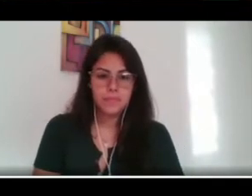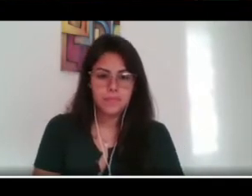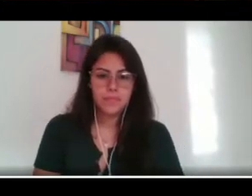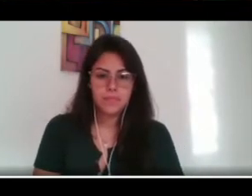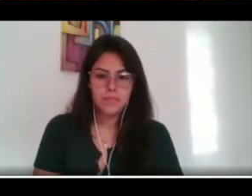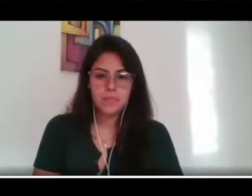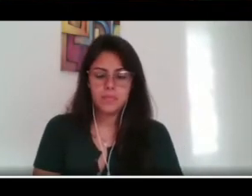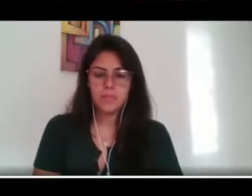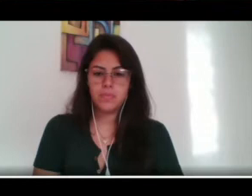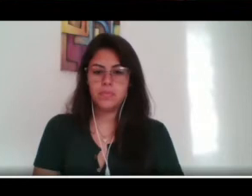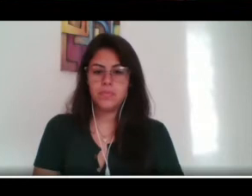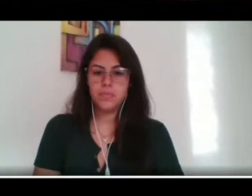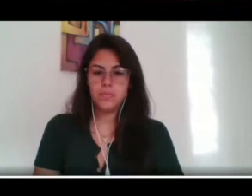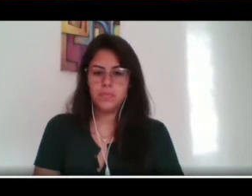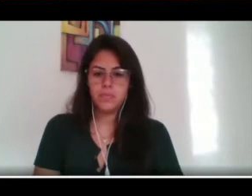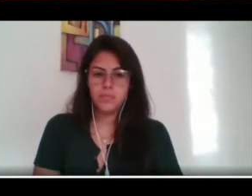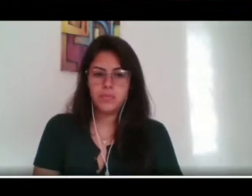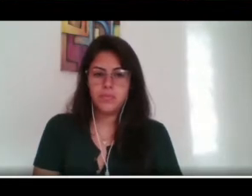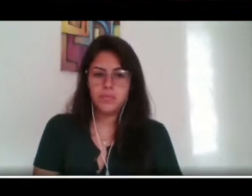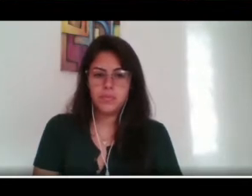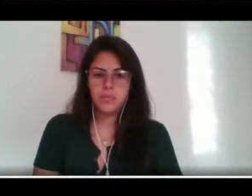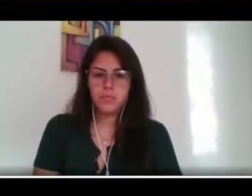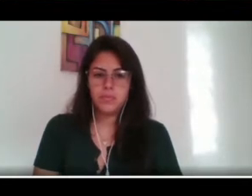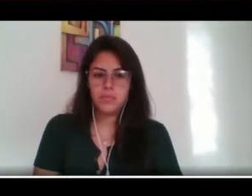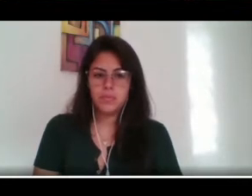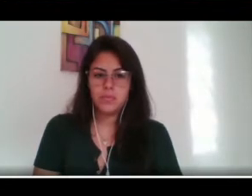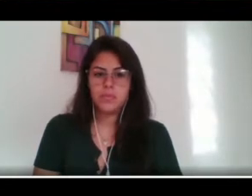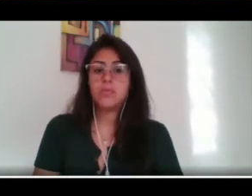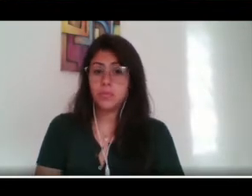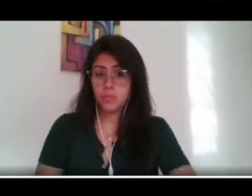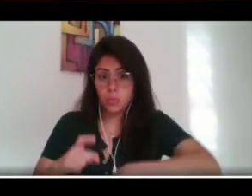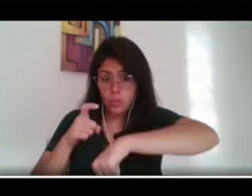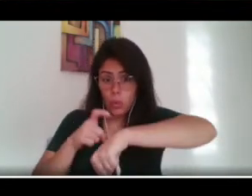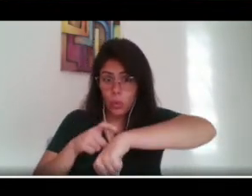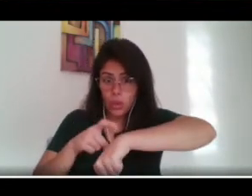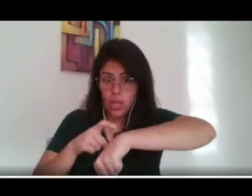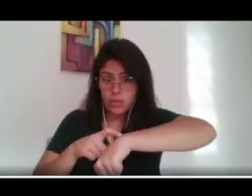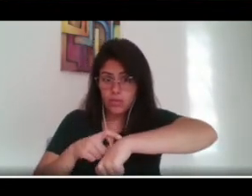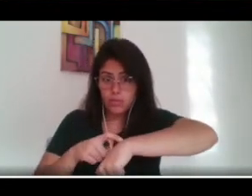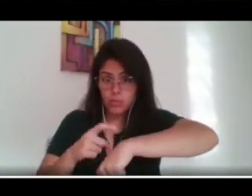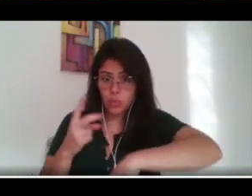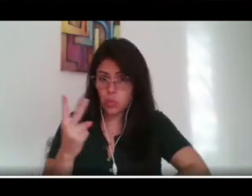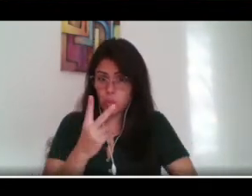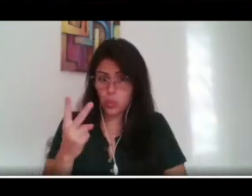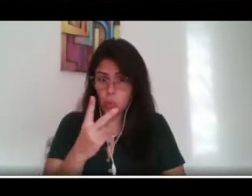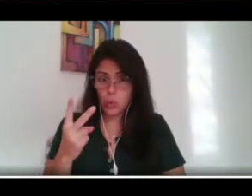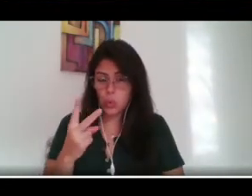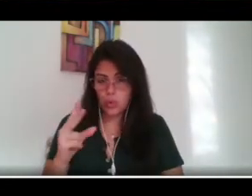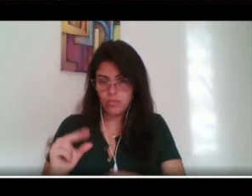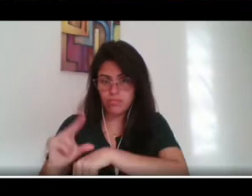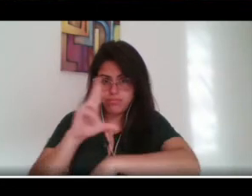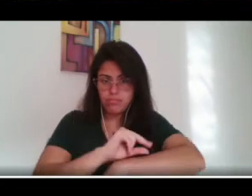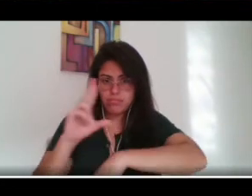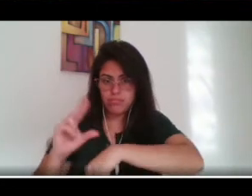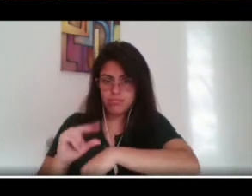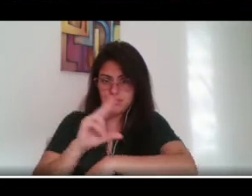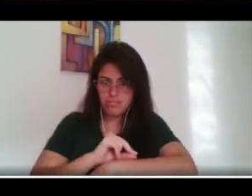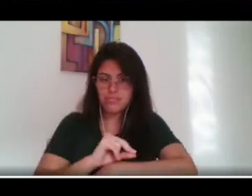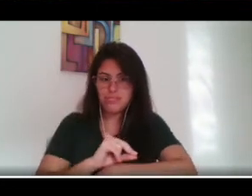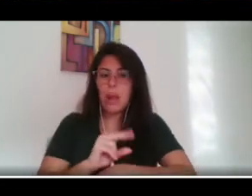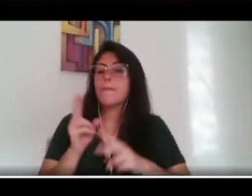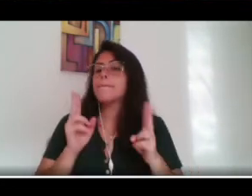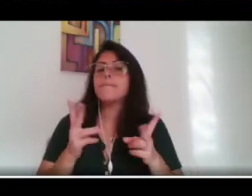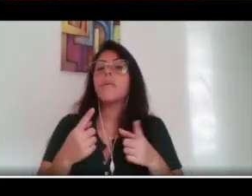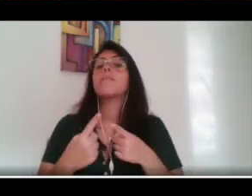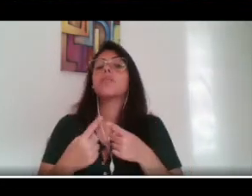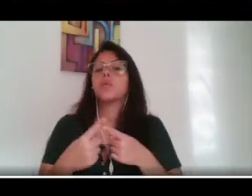O tempo é o mesmo porque quando os grilos eles saltam do penhasco, o primeiro